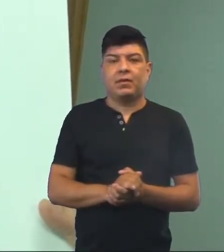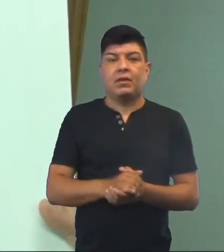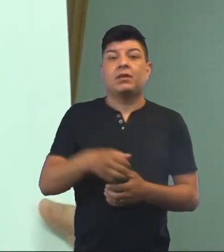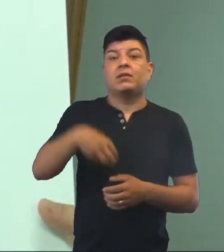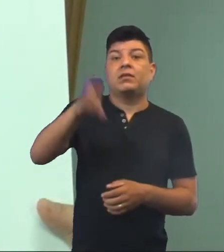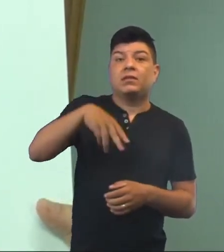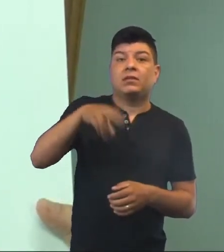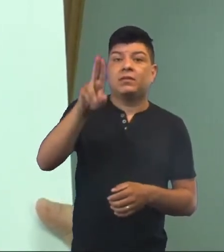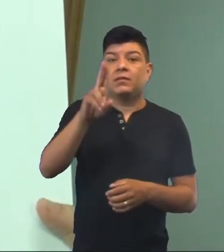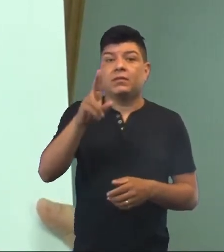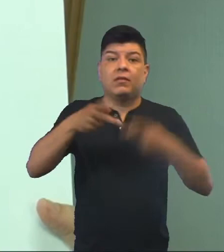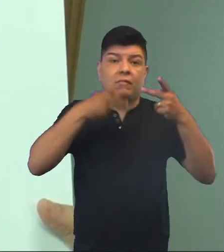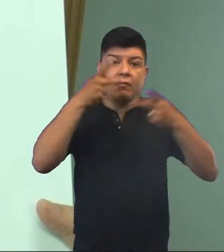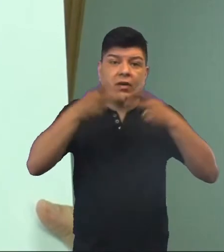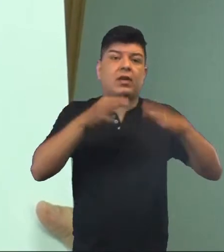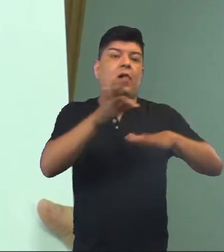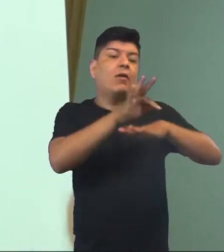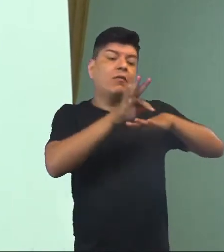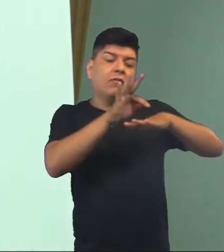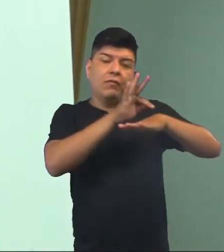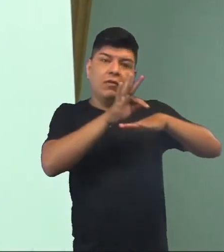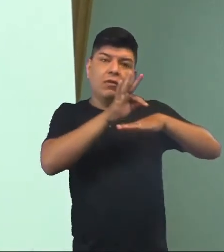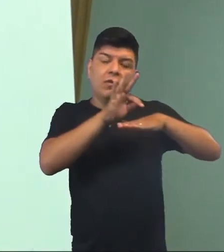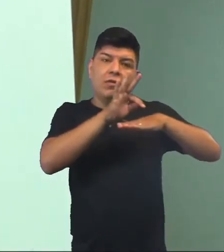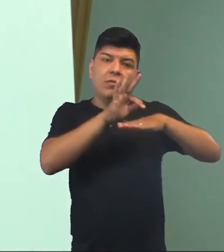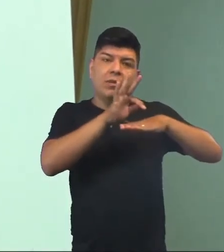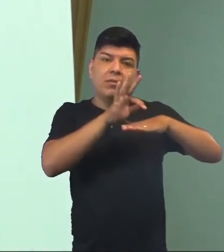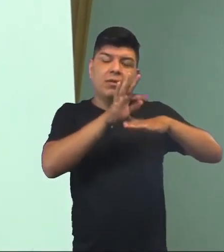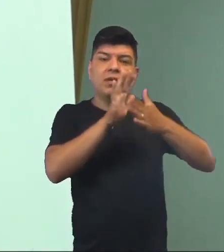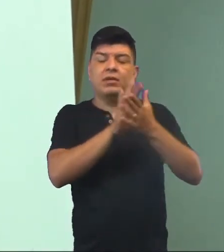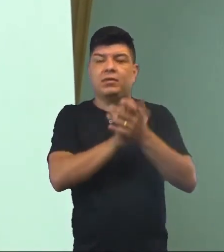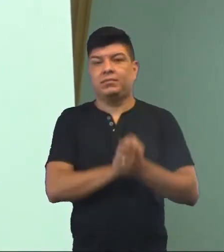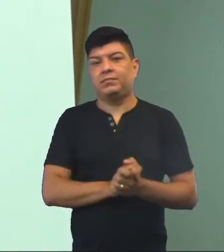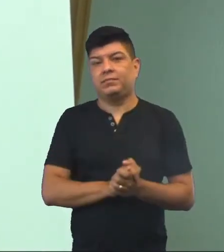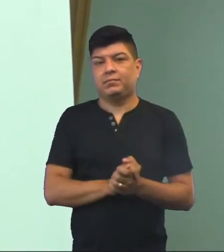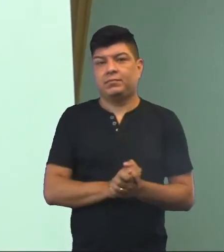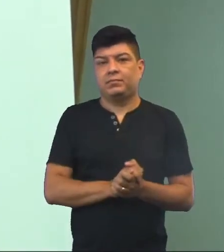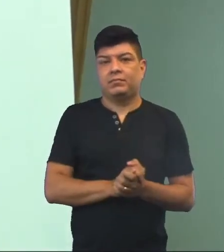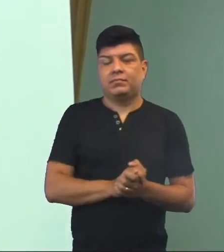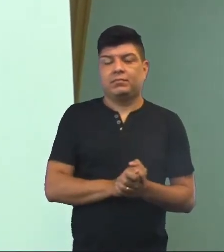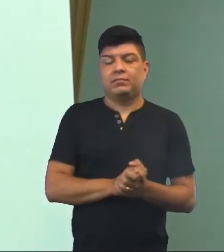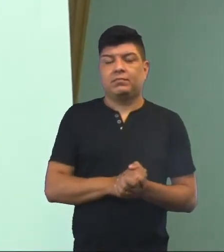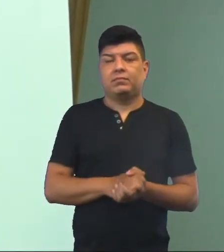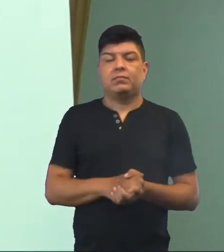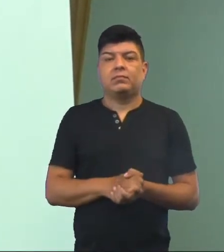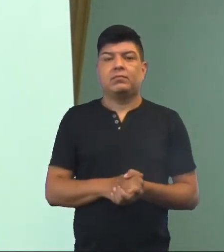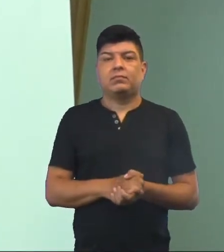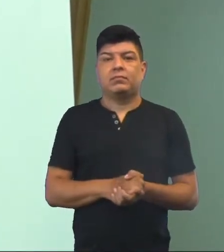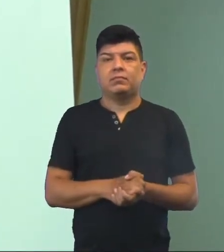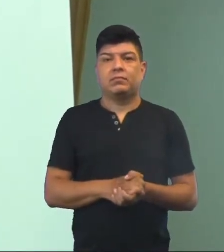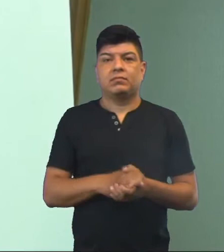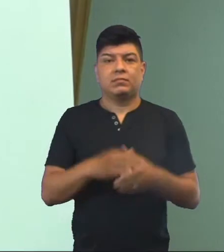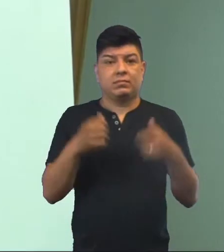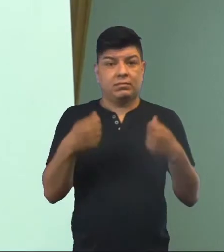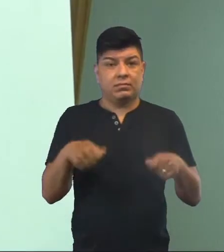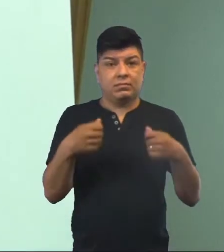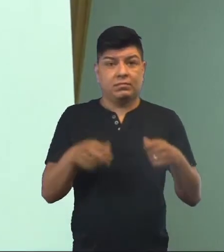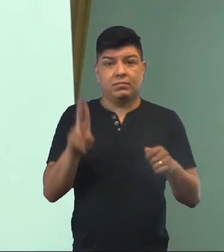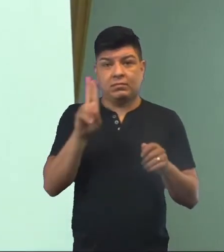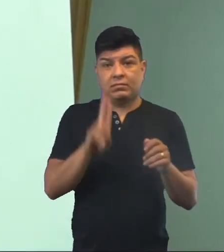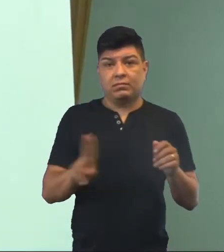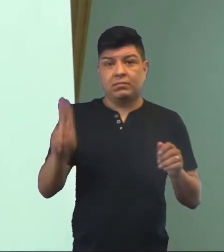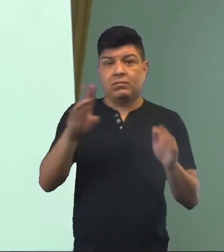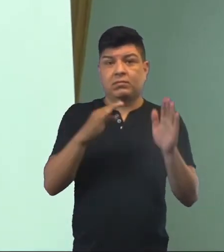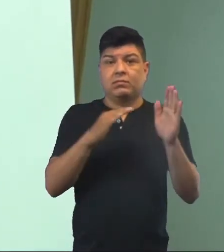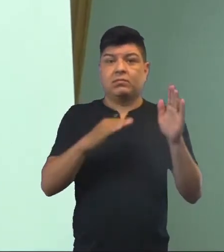nós devemos falar formalmente. Tá? Se nós falarmos informalmente, já é inadequado. Precisamos usar com